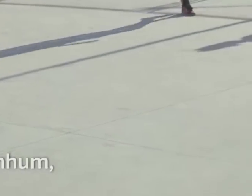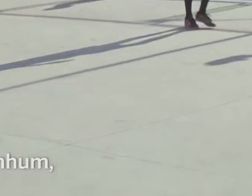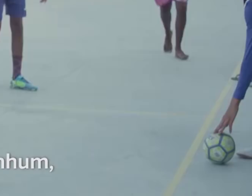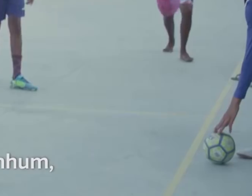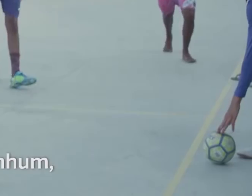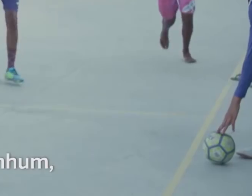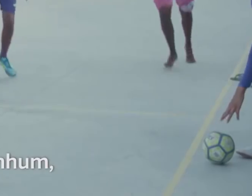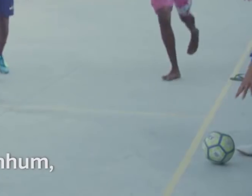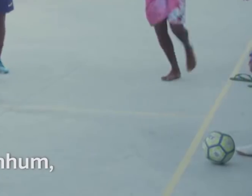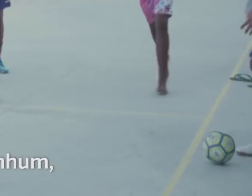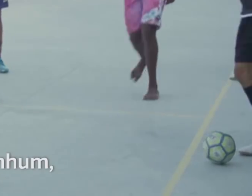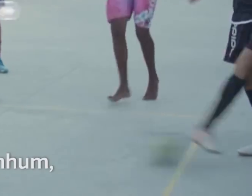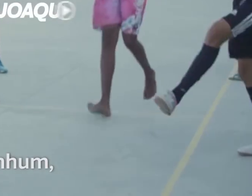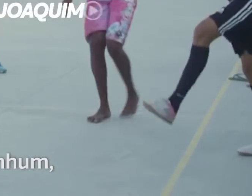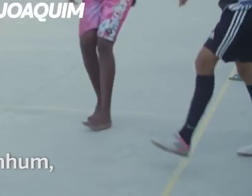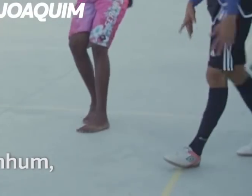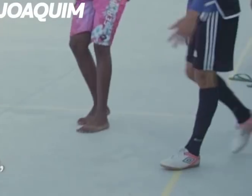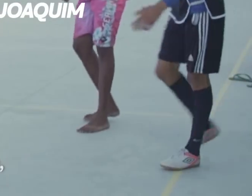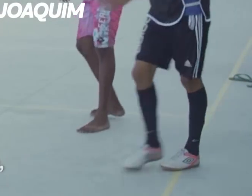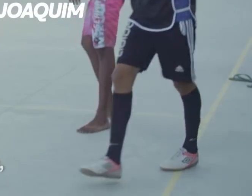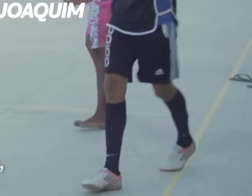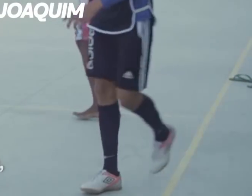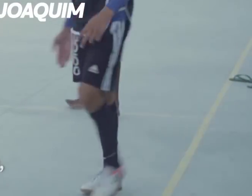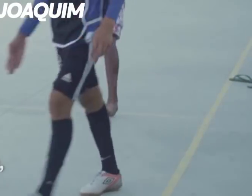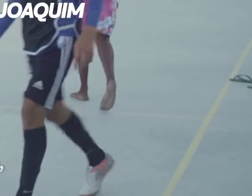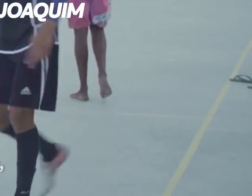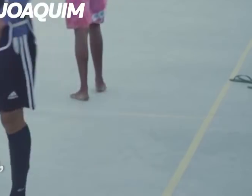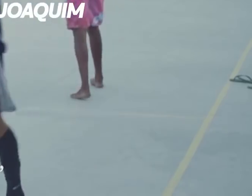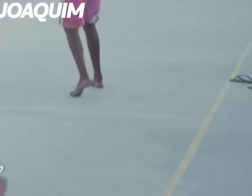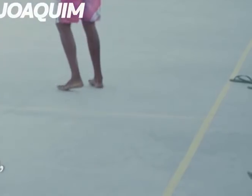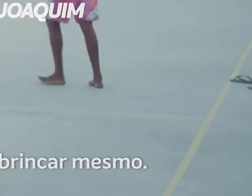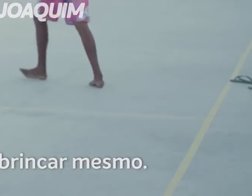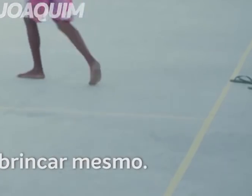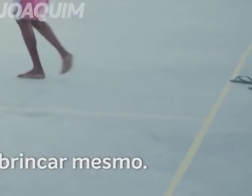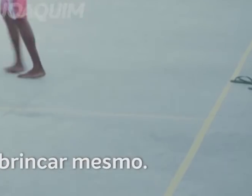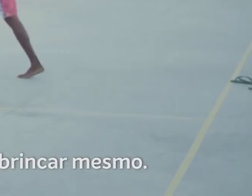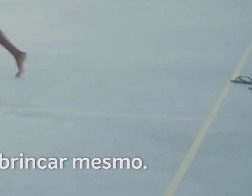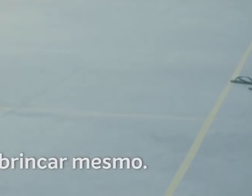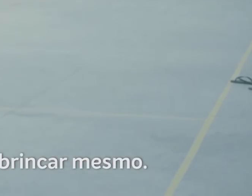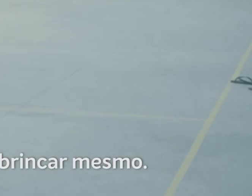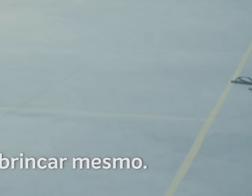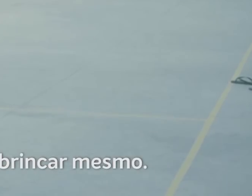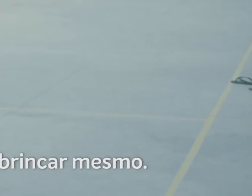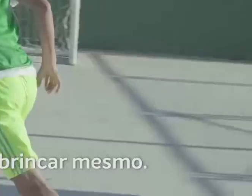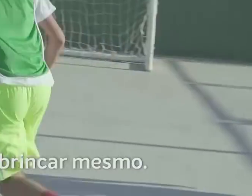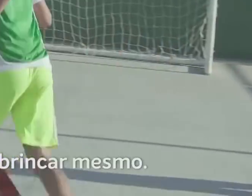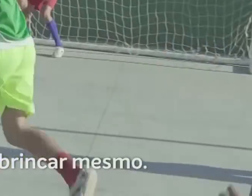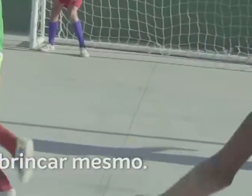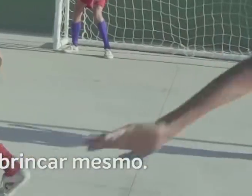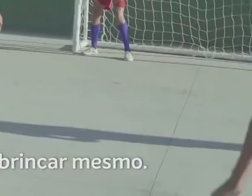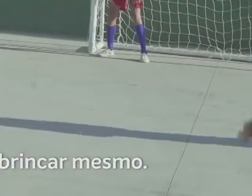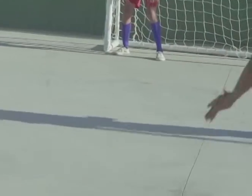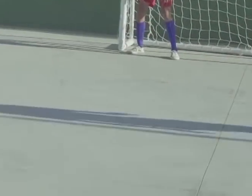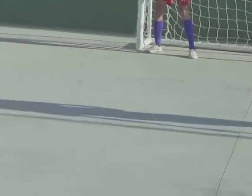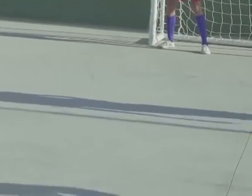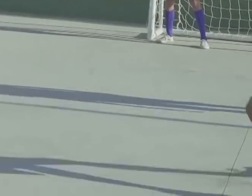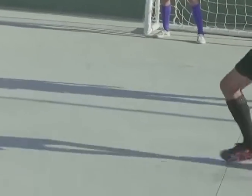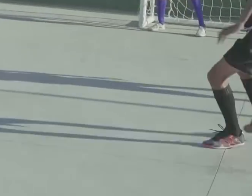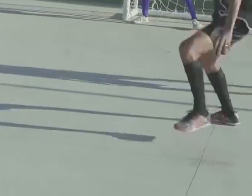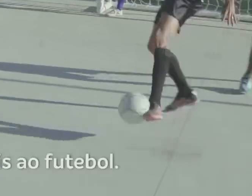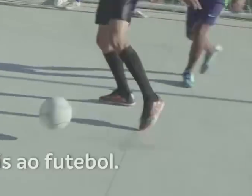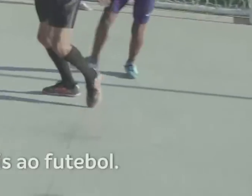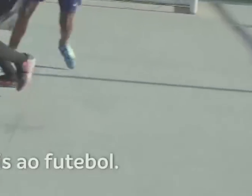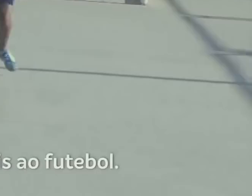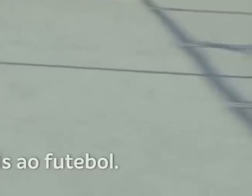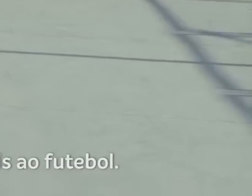Eu não treinava em canto nenhum, só via jogando mesmo à tarde, no finalzinho da tarde, só para brincar mesmo. Chegou esse